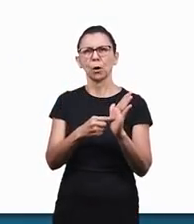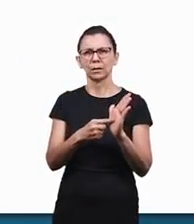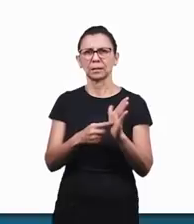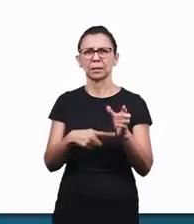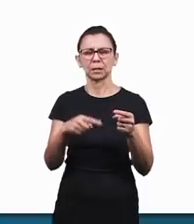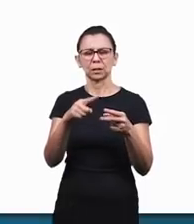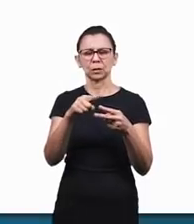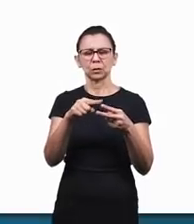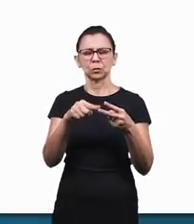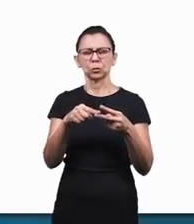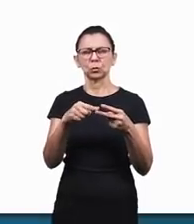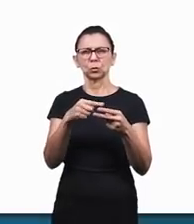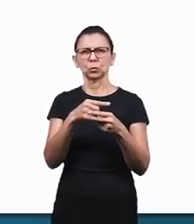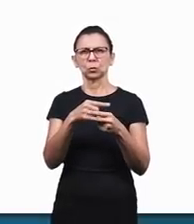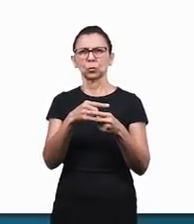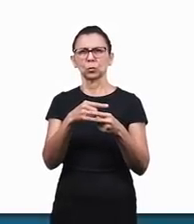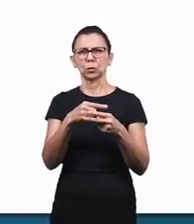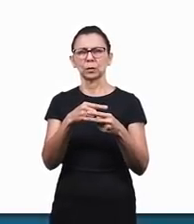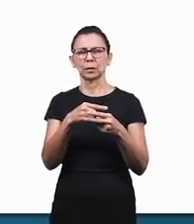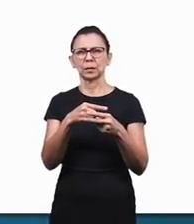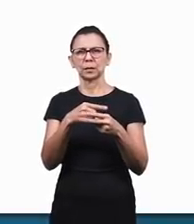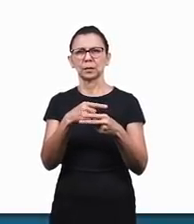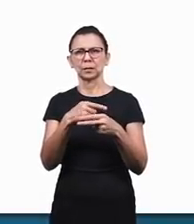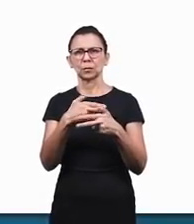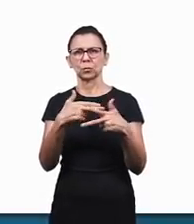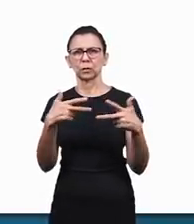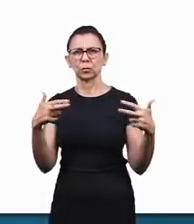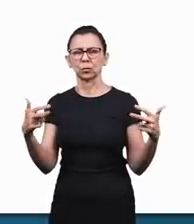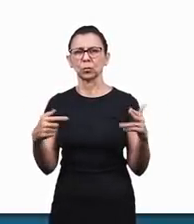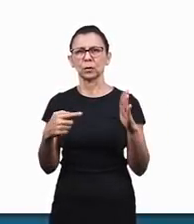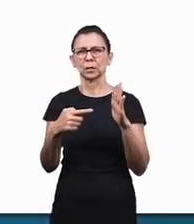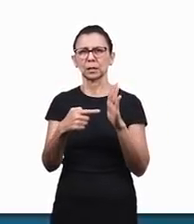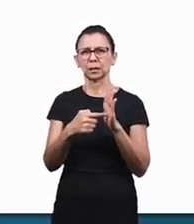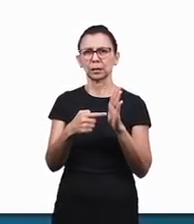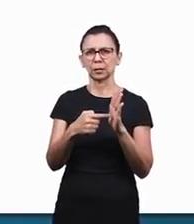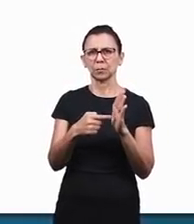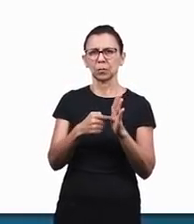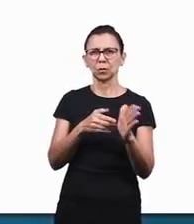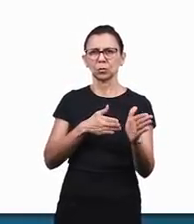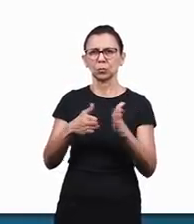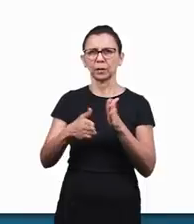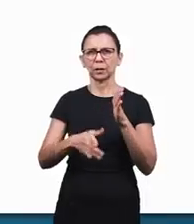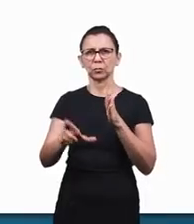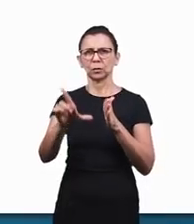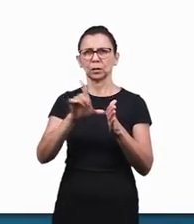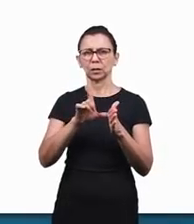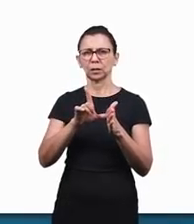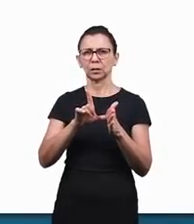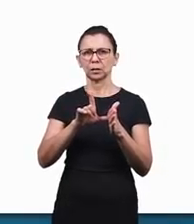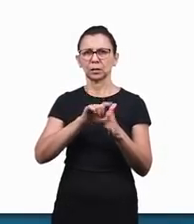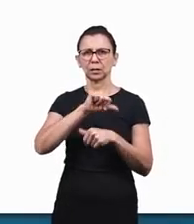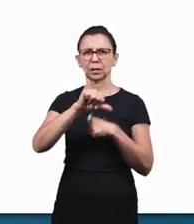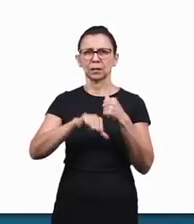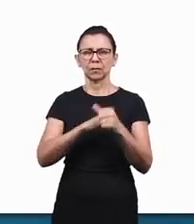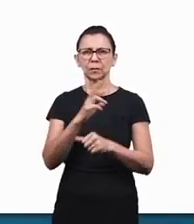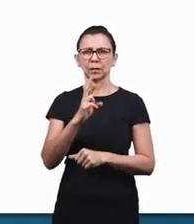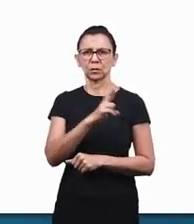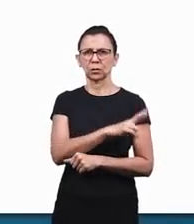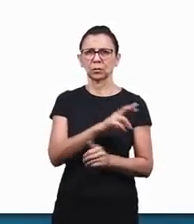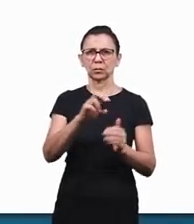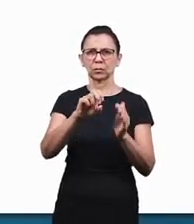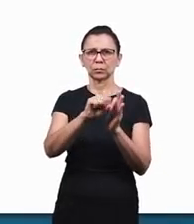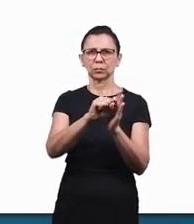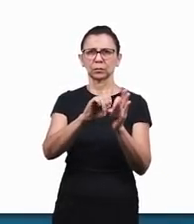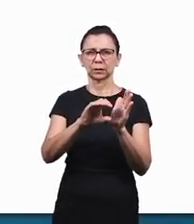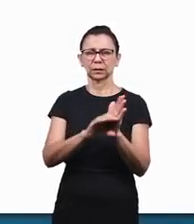que identificam o momento que antecedeu a reforma religiosa do século XVI, no período da igreja de